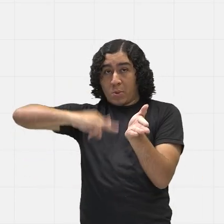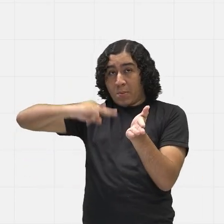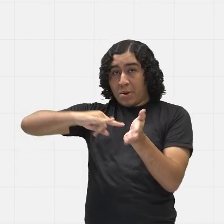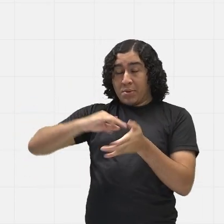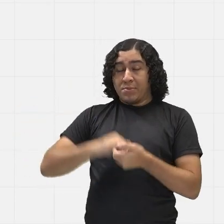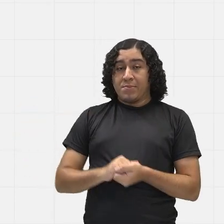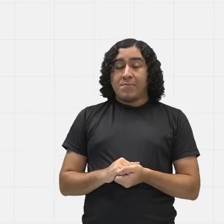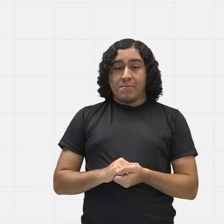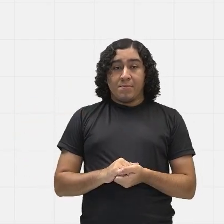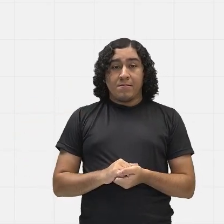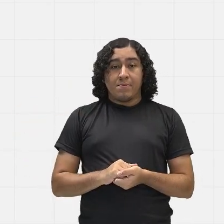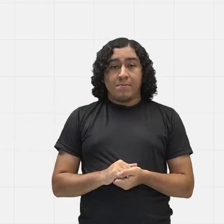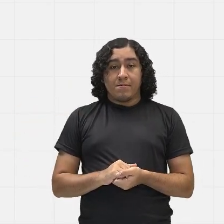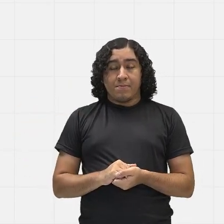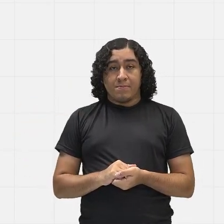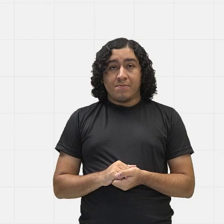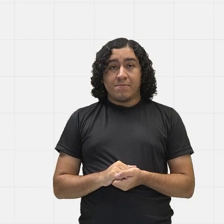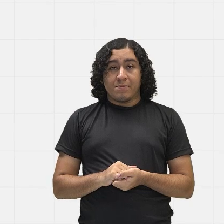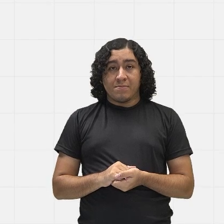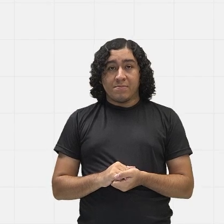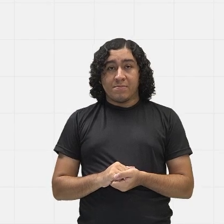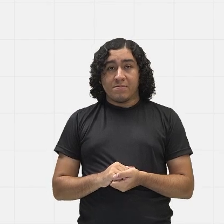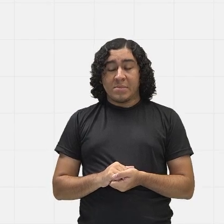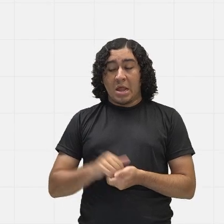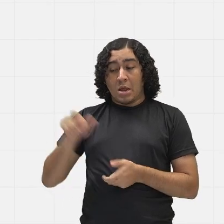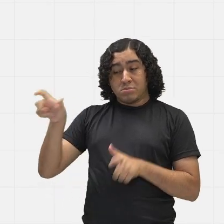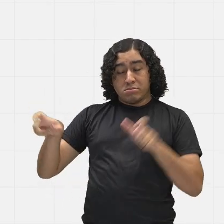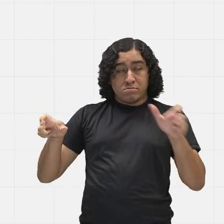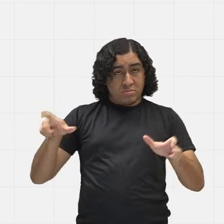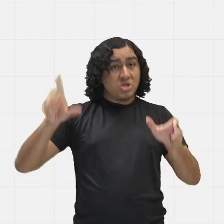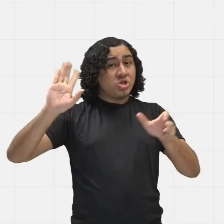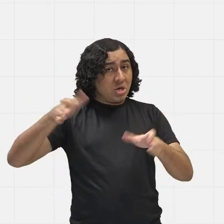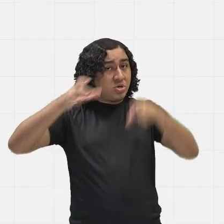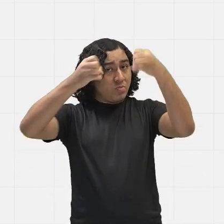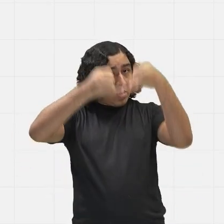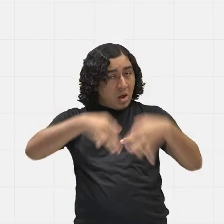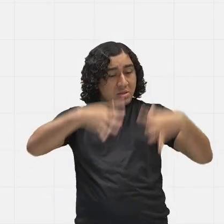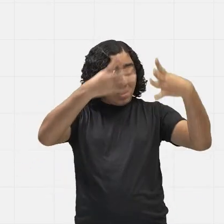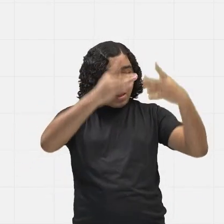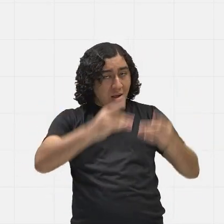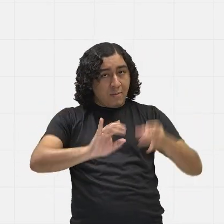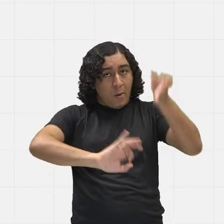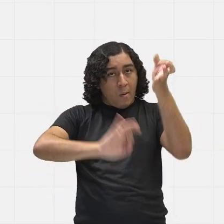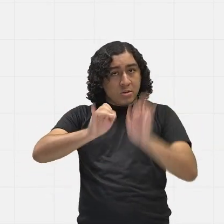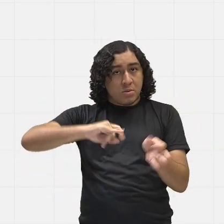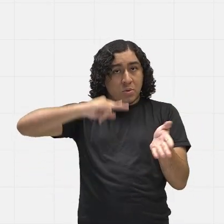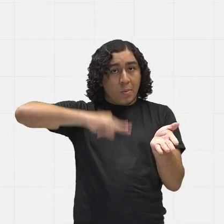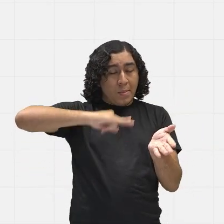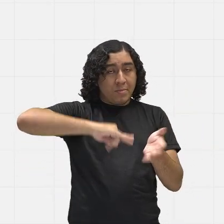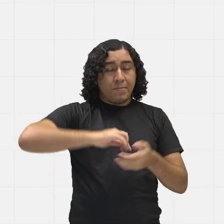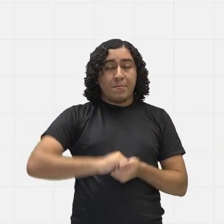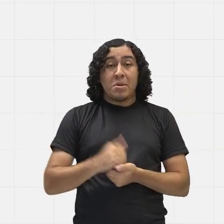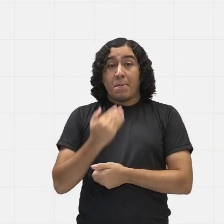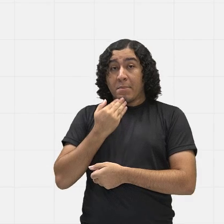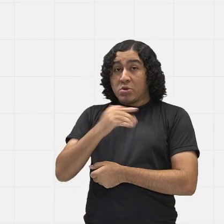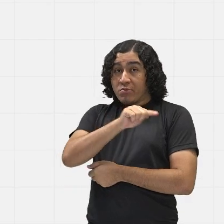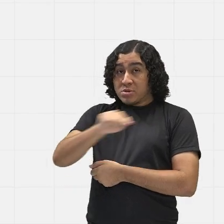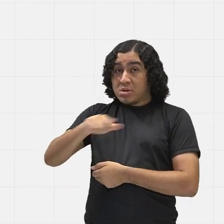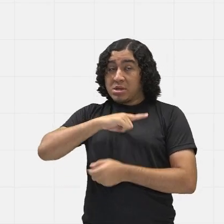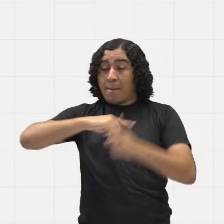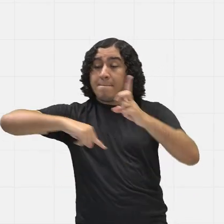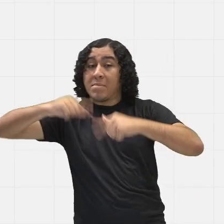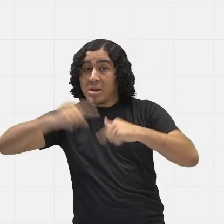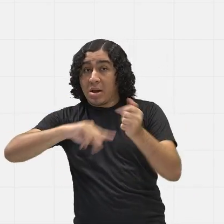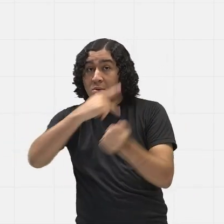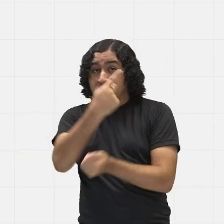aqui também falou, né? A Dainara falou, acho que foi isso. Foi o Júlio, referente à organização. A gente pede que você organize o seu material, tá